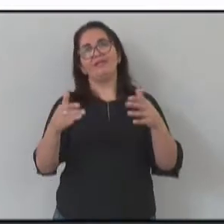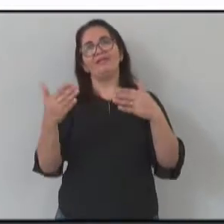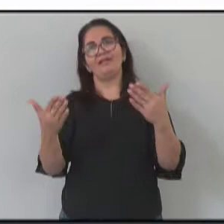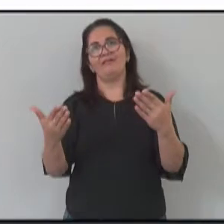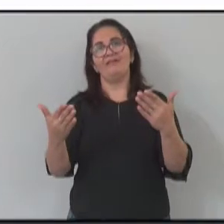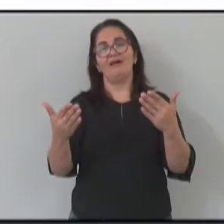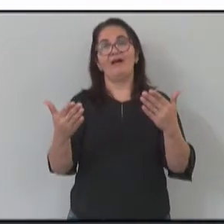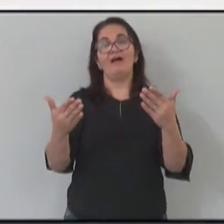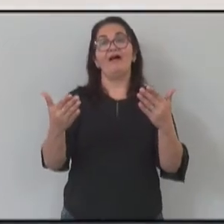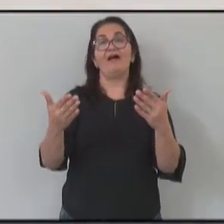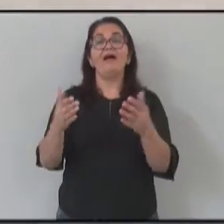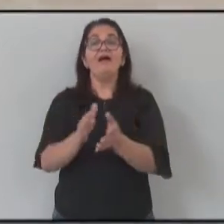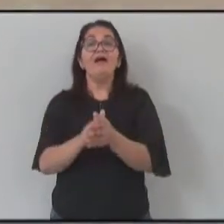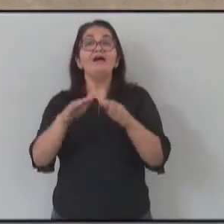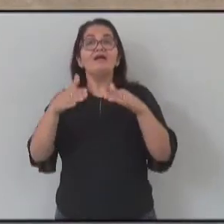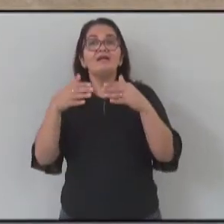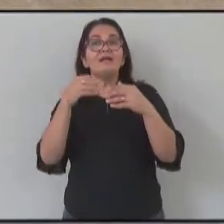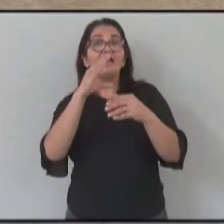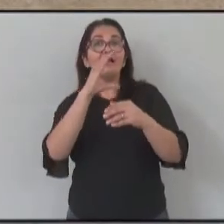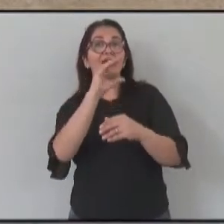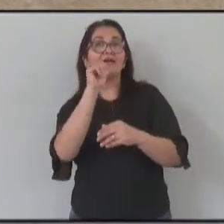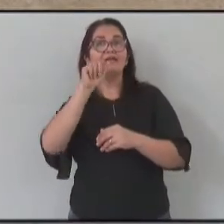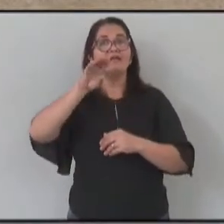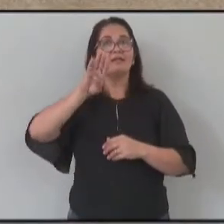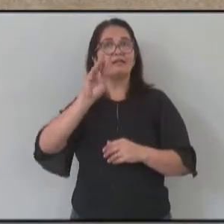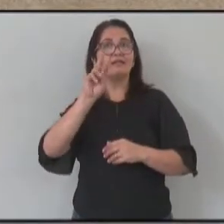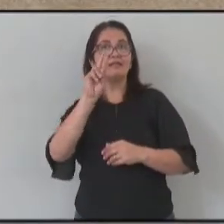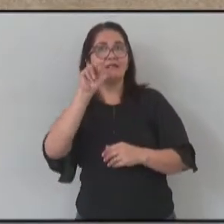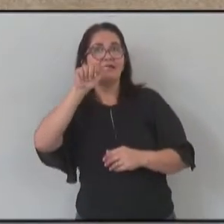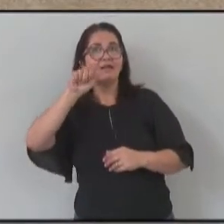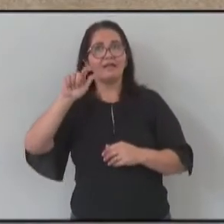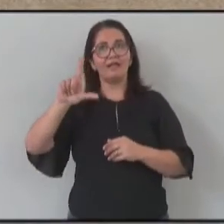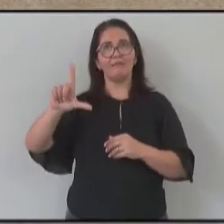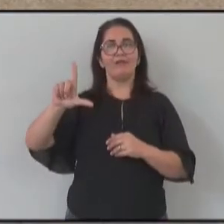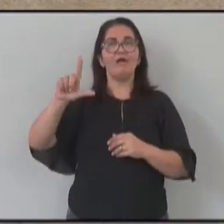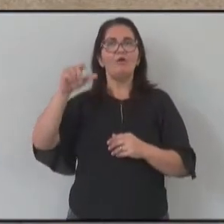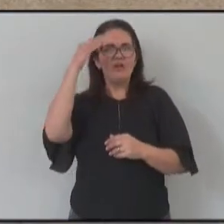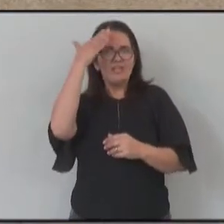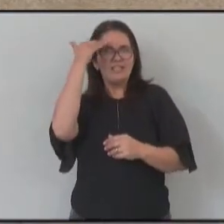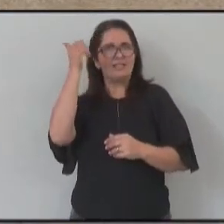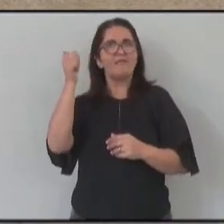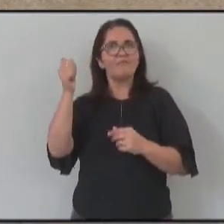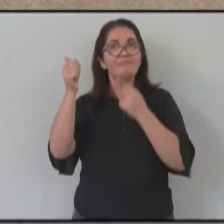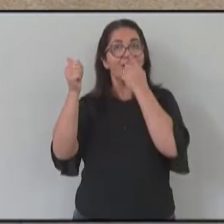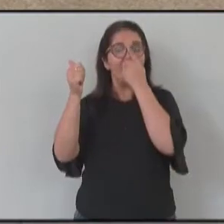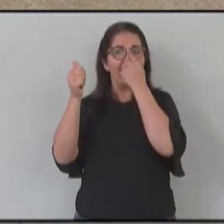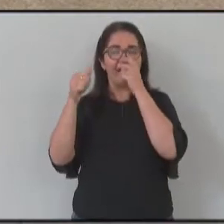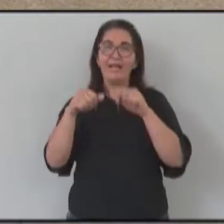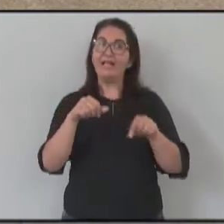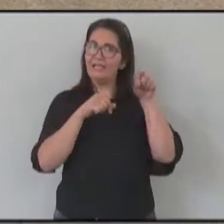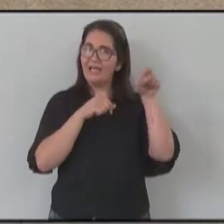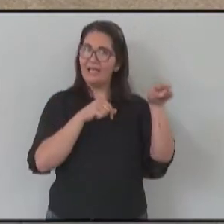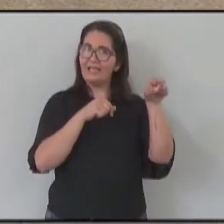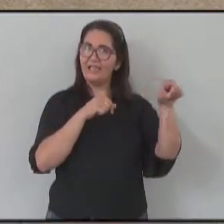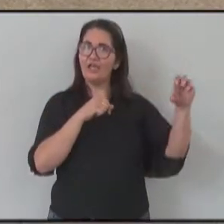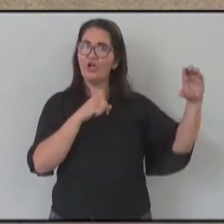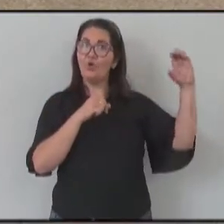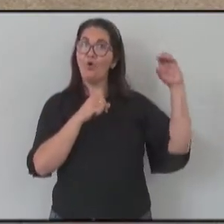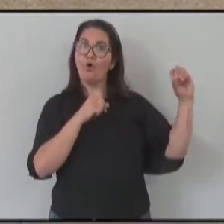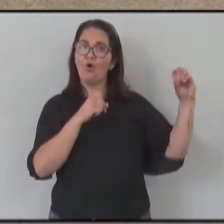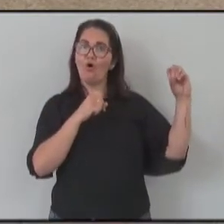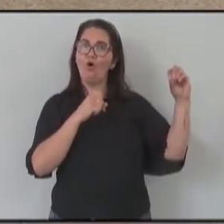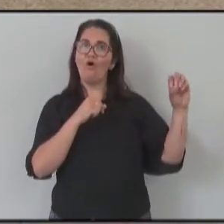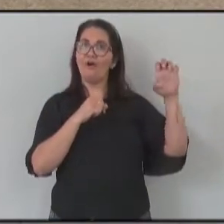Não, não foi. Ele já sabia que no oeste desse caminho para